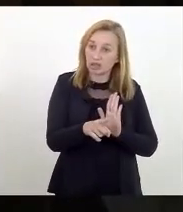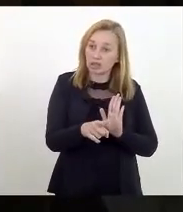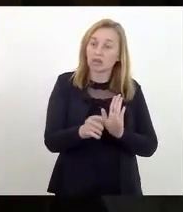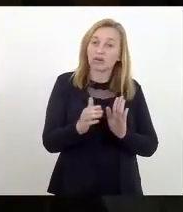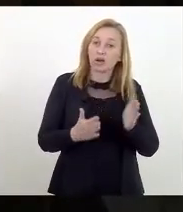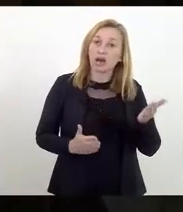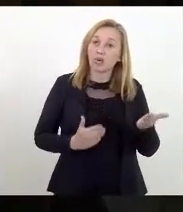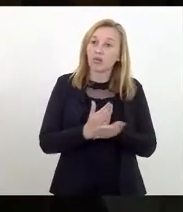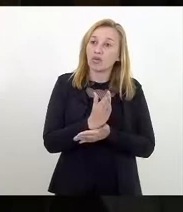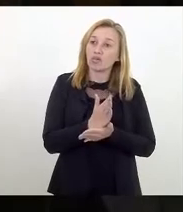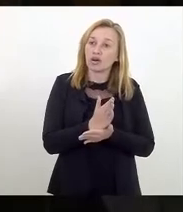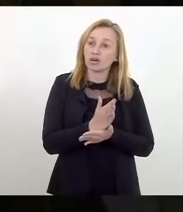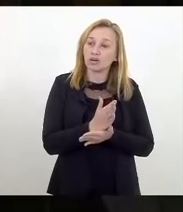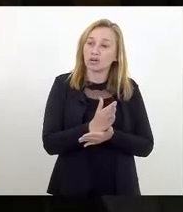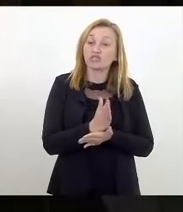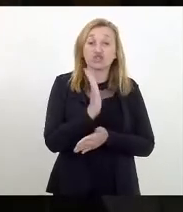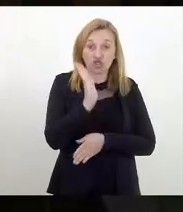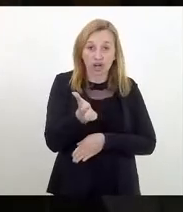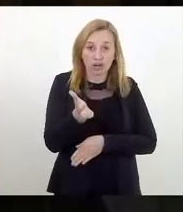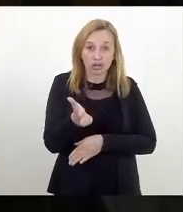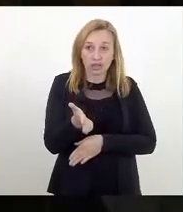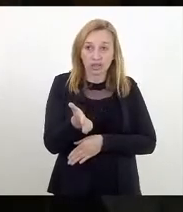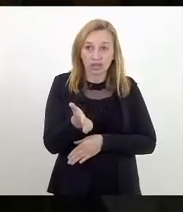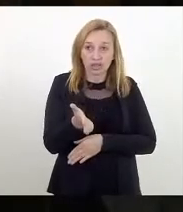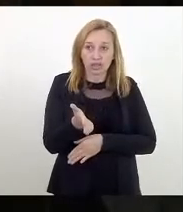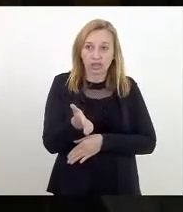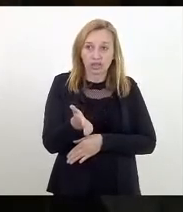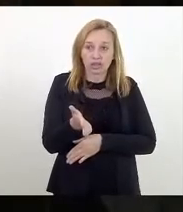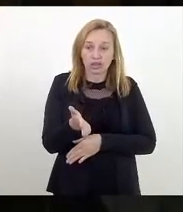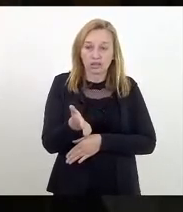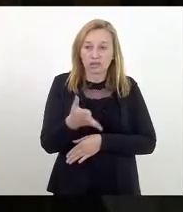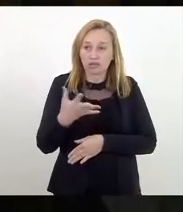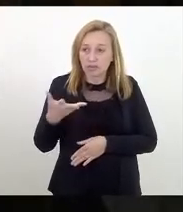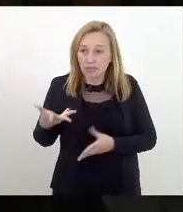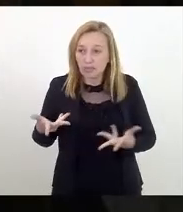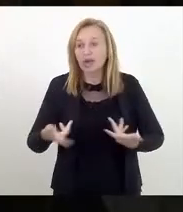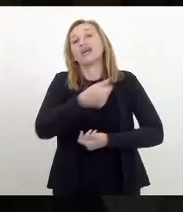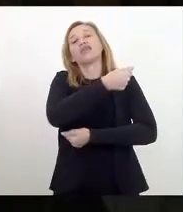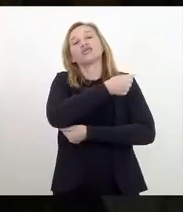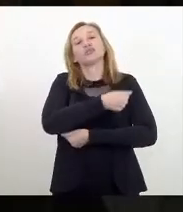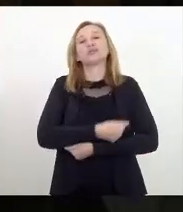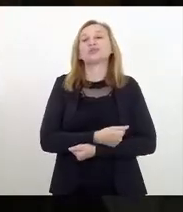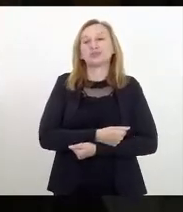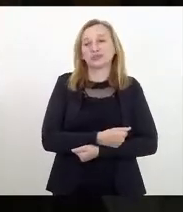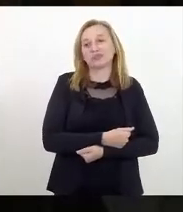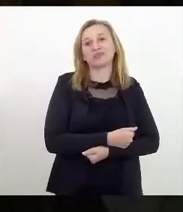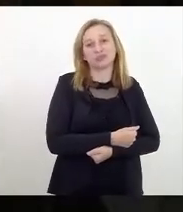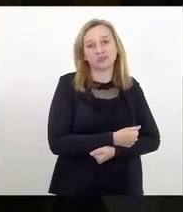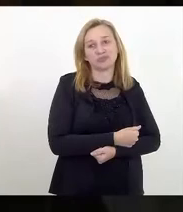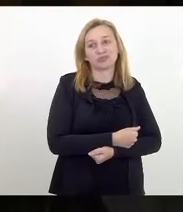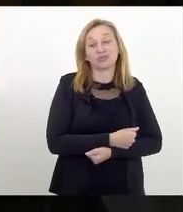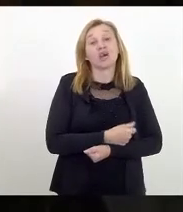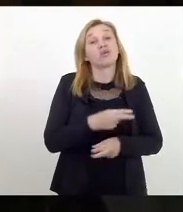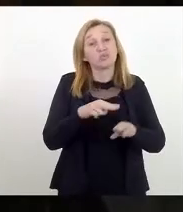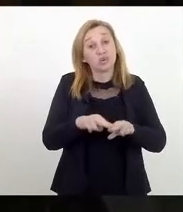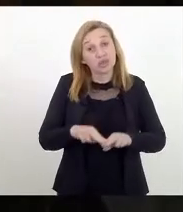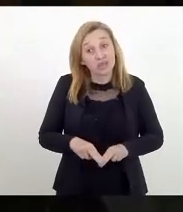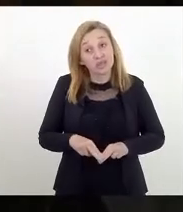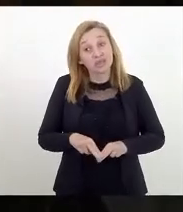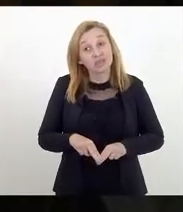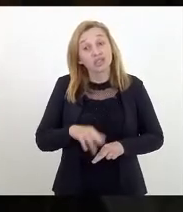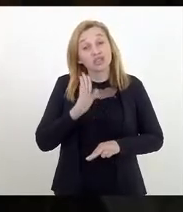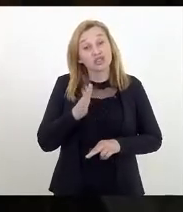aprová-lo já, seria formidável. Por isso que já